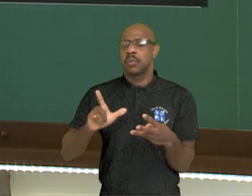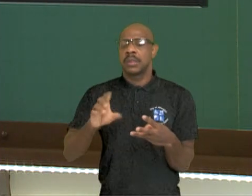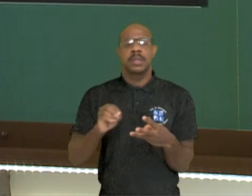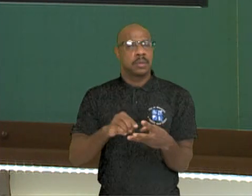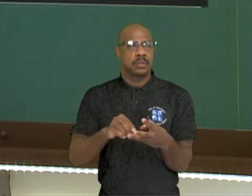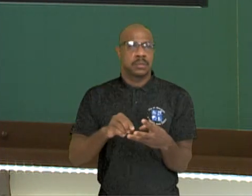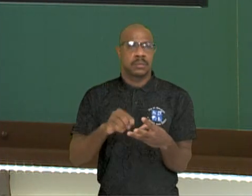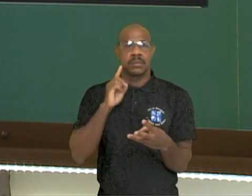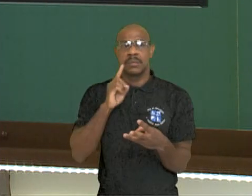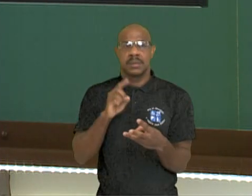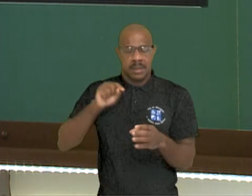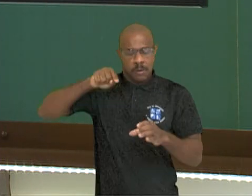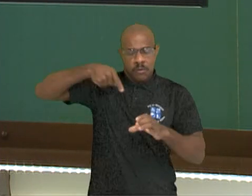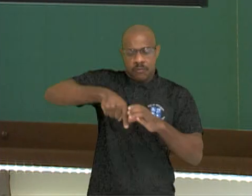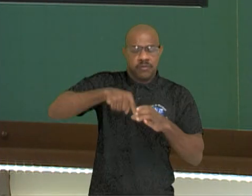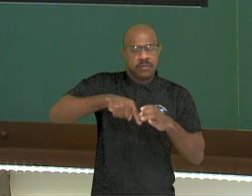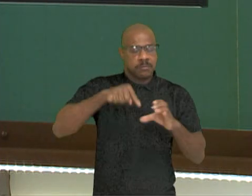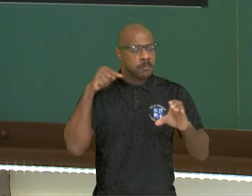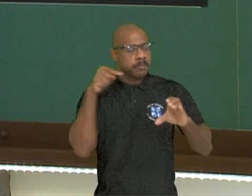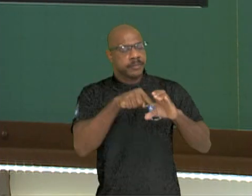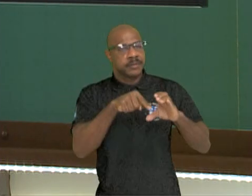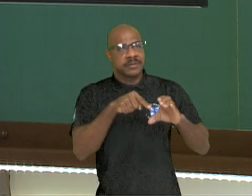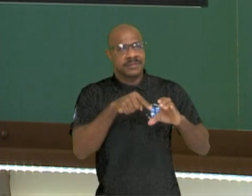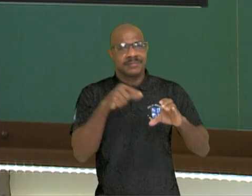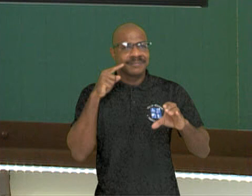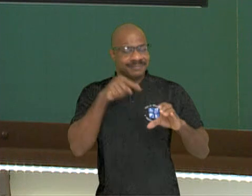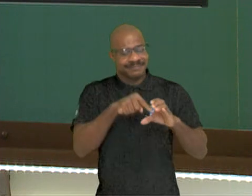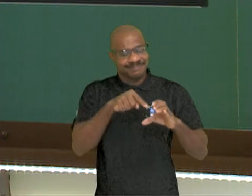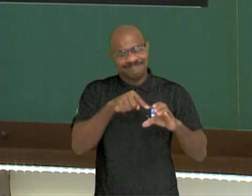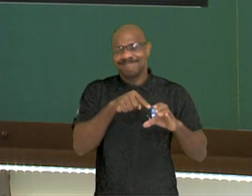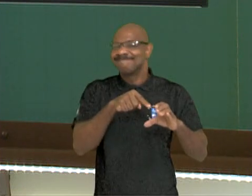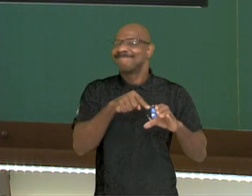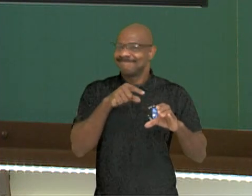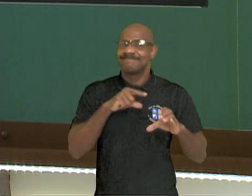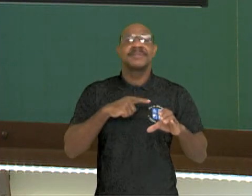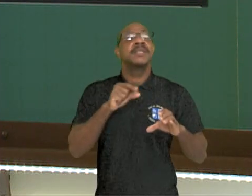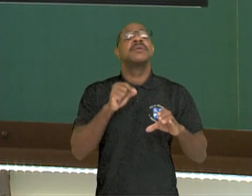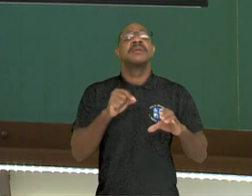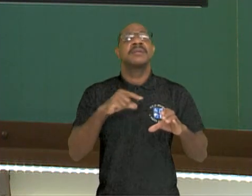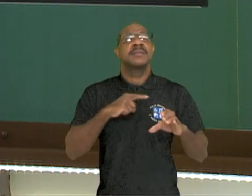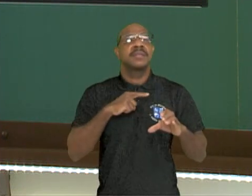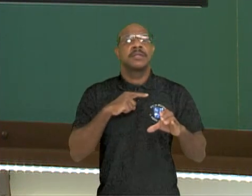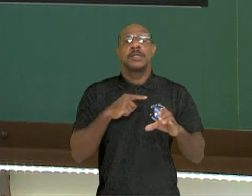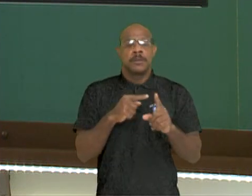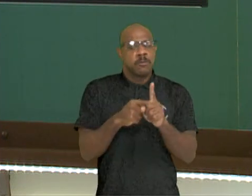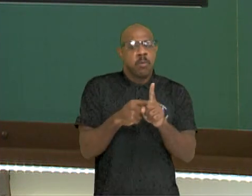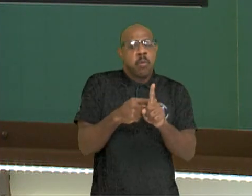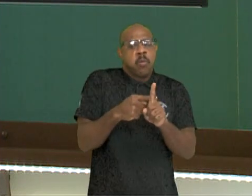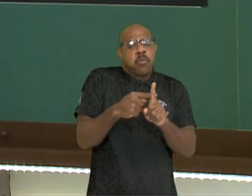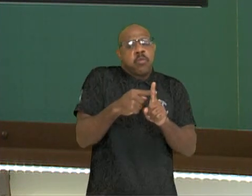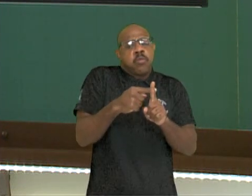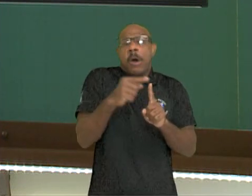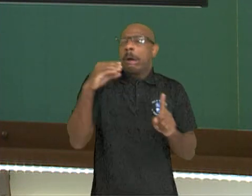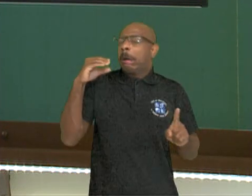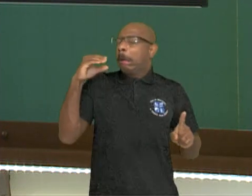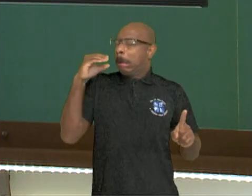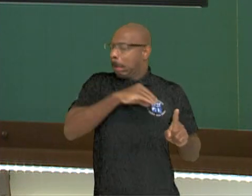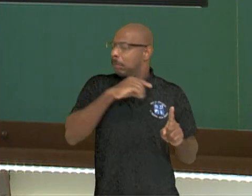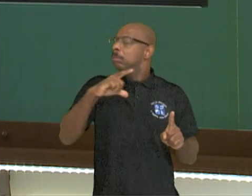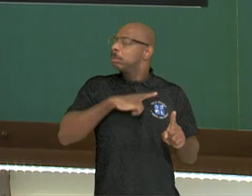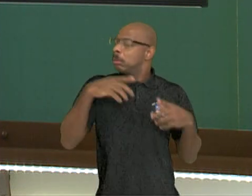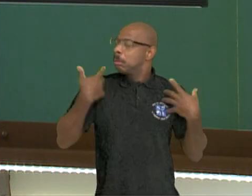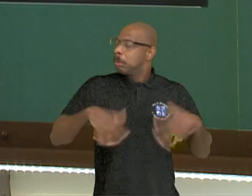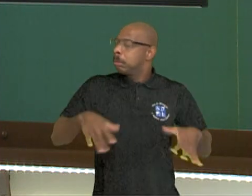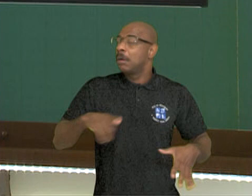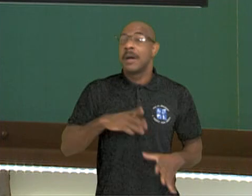planeta, que de tão pressionado que ele está ali no centro do planeta, ele está em temperaturas elevadíssimas, mas ele